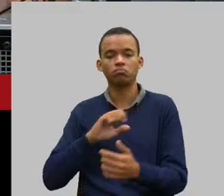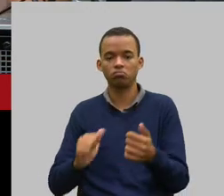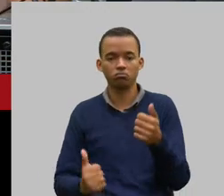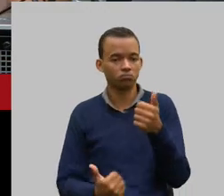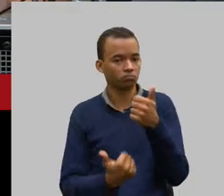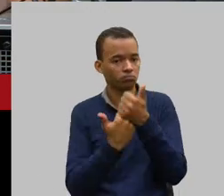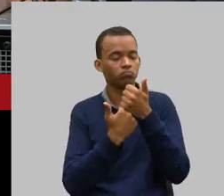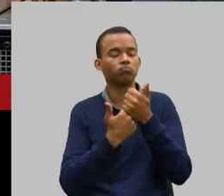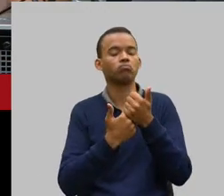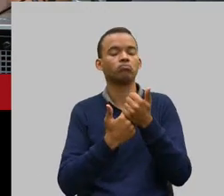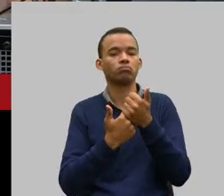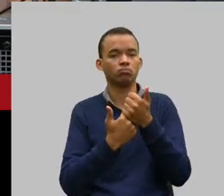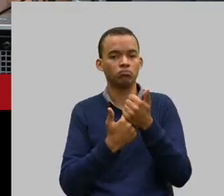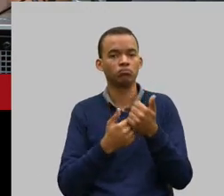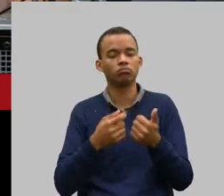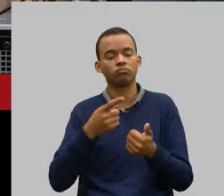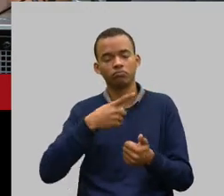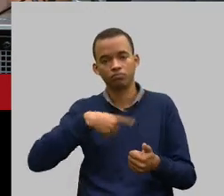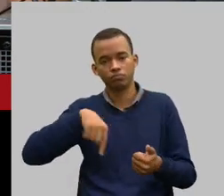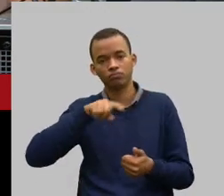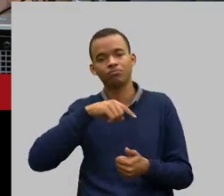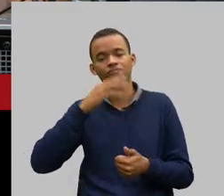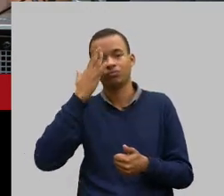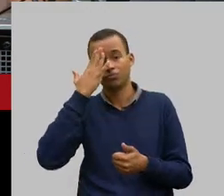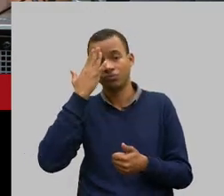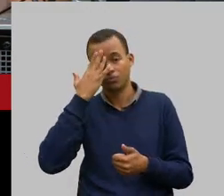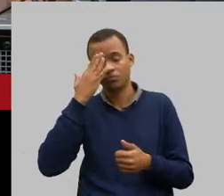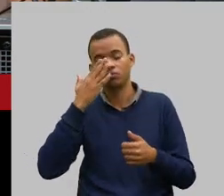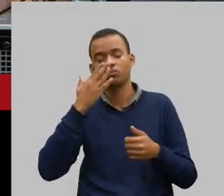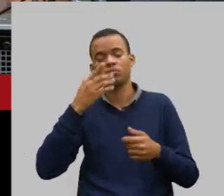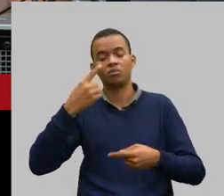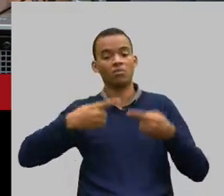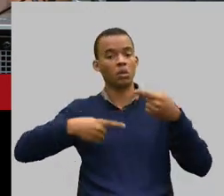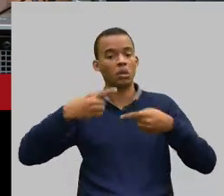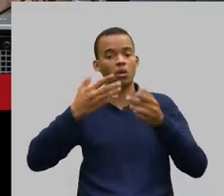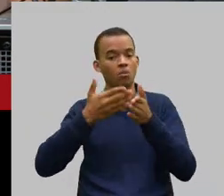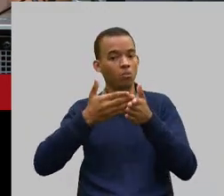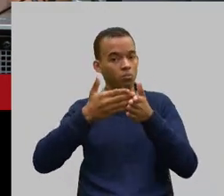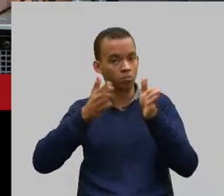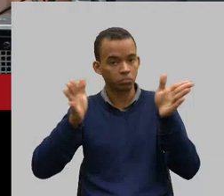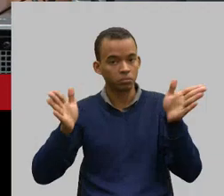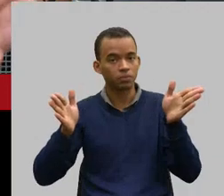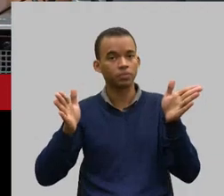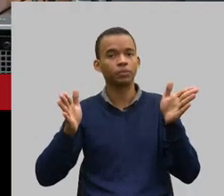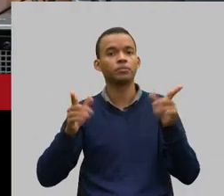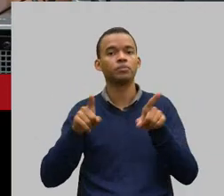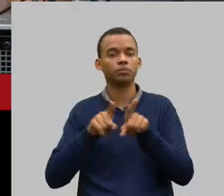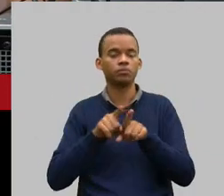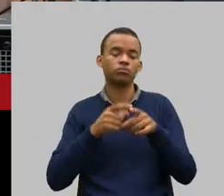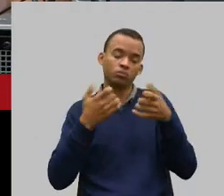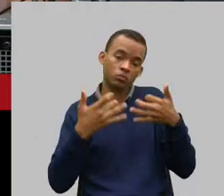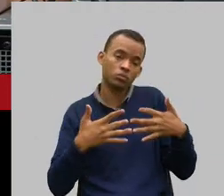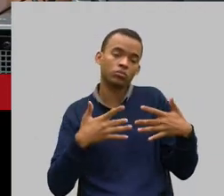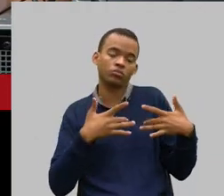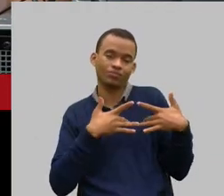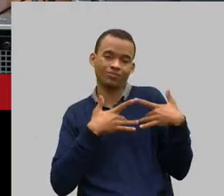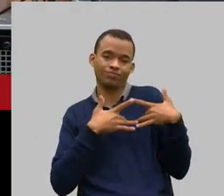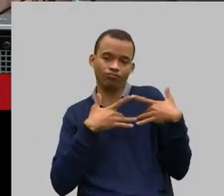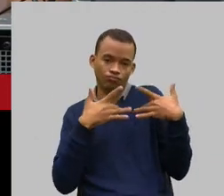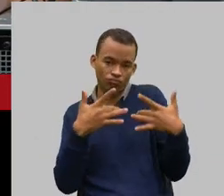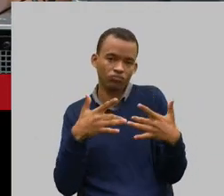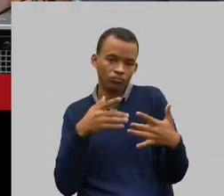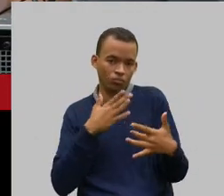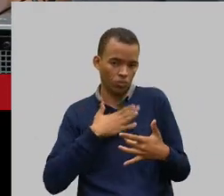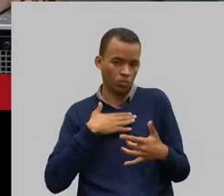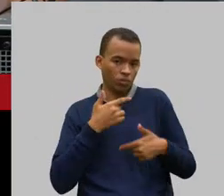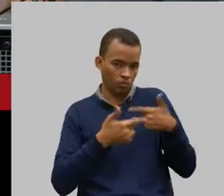sido muito aberta a discussão desse assunto eu coloco aí a secretaria de desenvolvimento econômico à disposição do senhor pra gente poder levantar